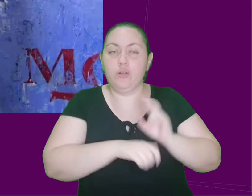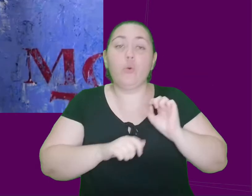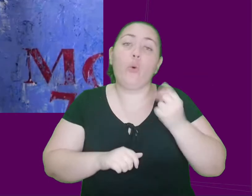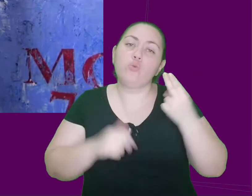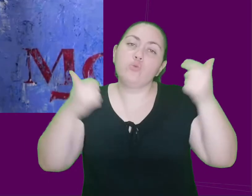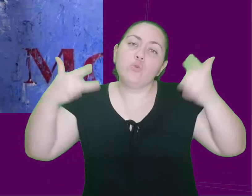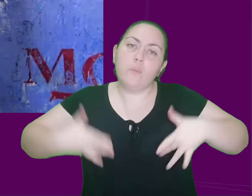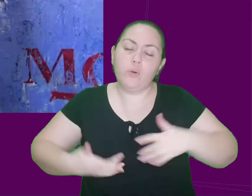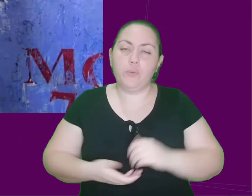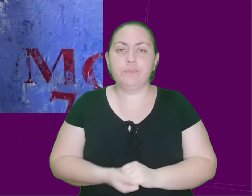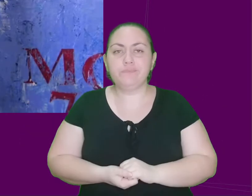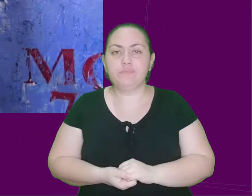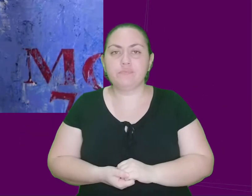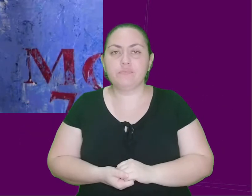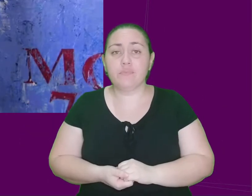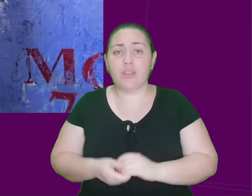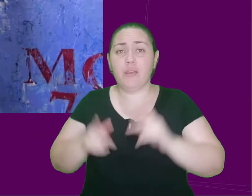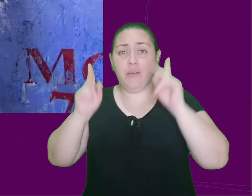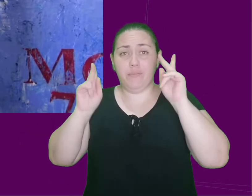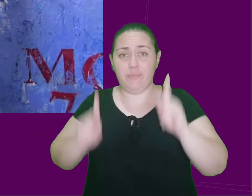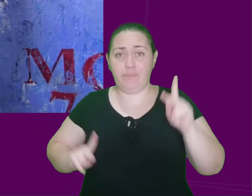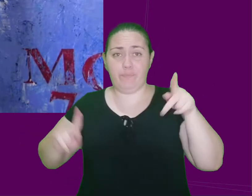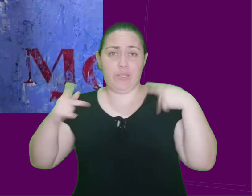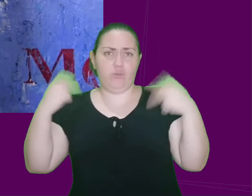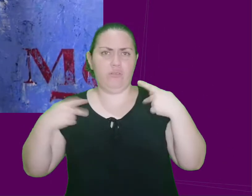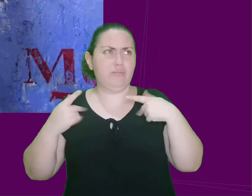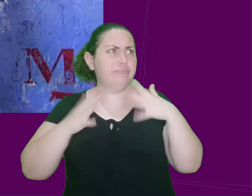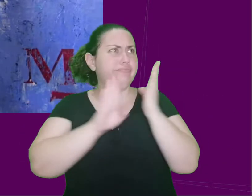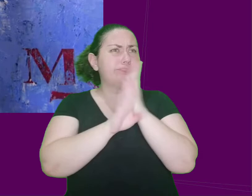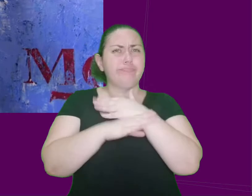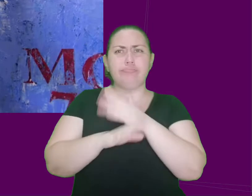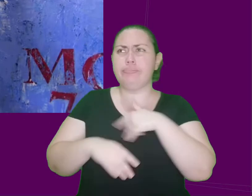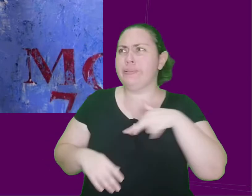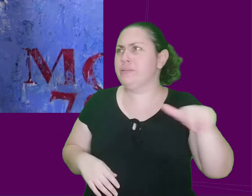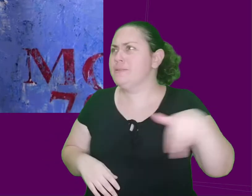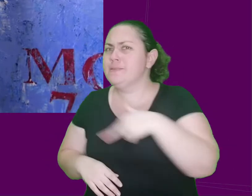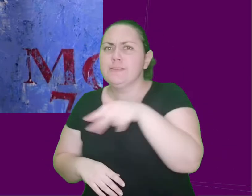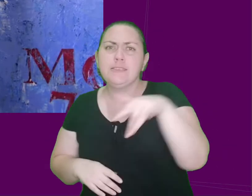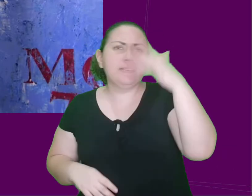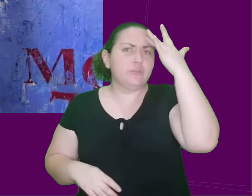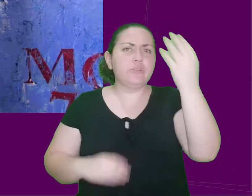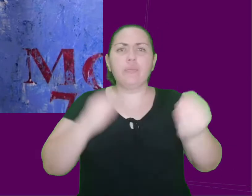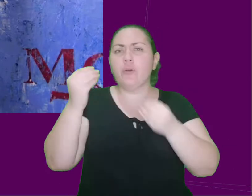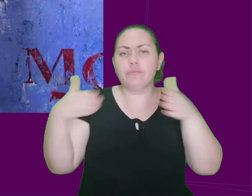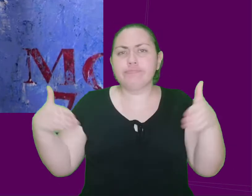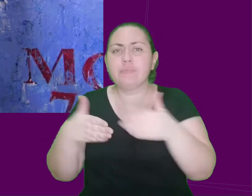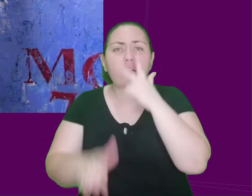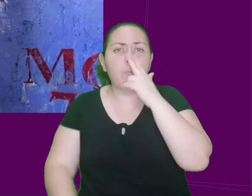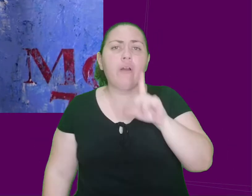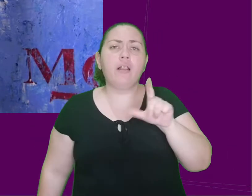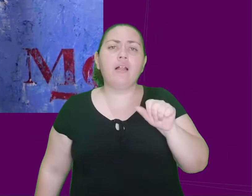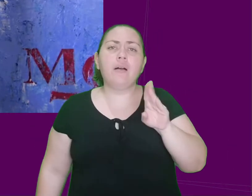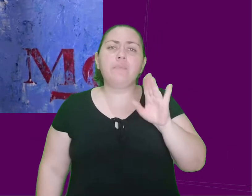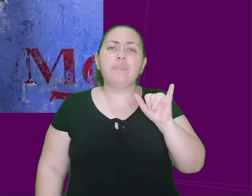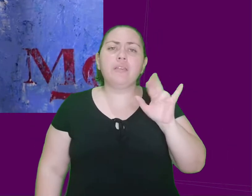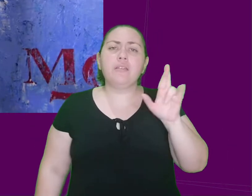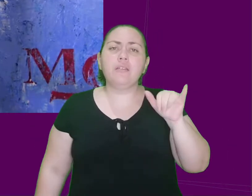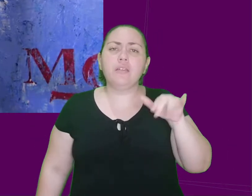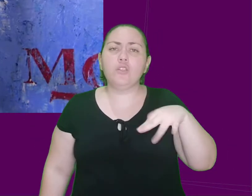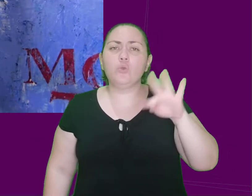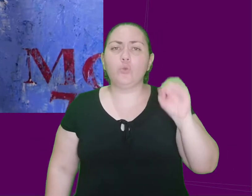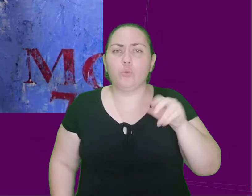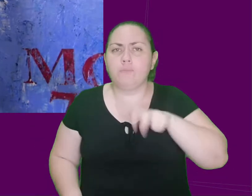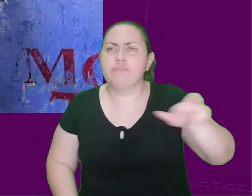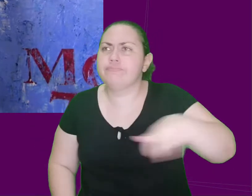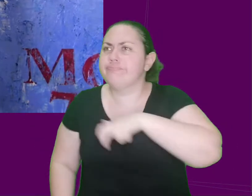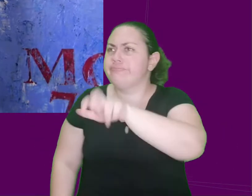Os protagonistas parecem tão perdidos quanto o leitor e circulam pelas ruas labirínticas desse povoado em muitas